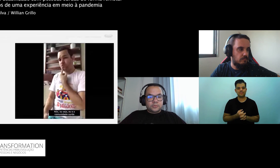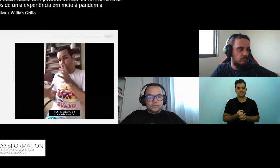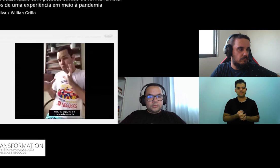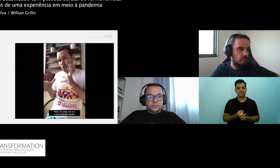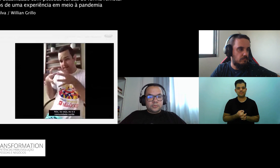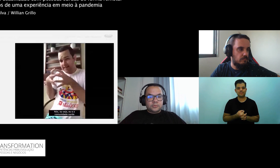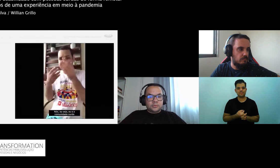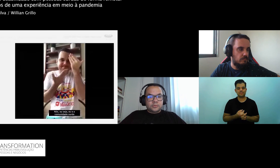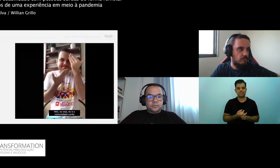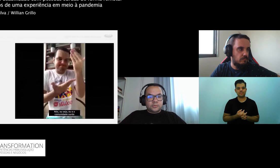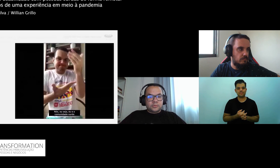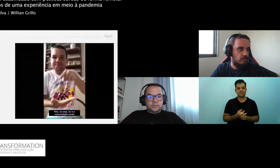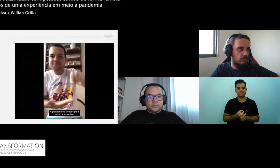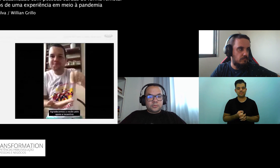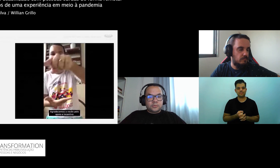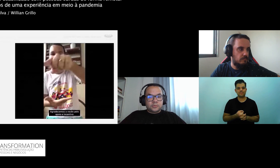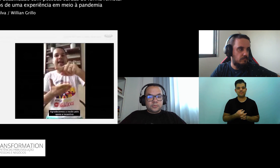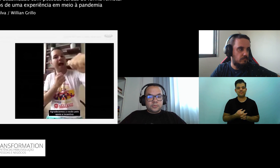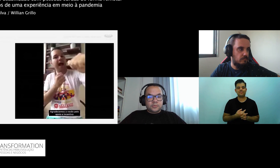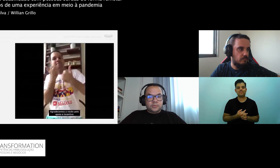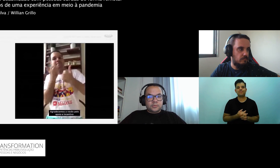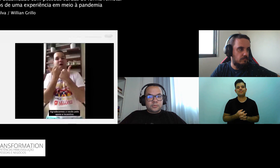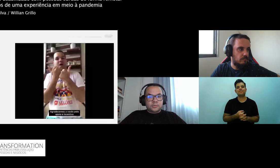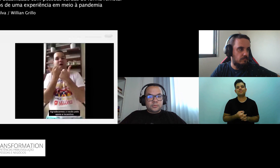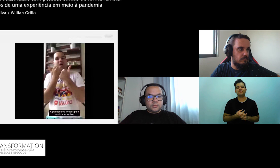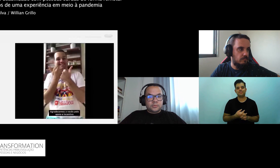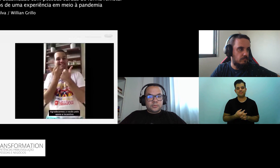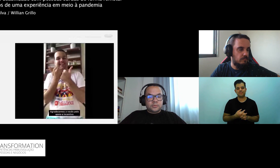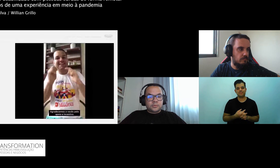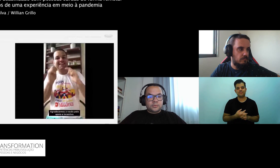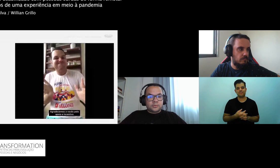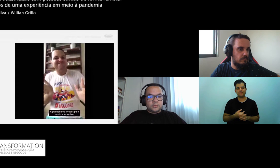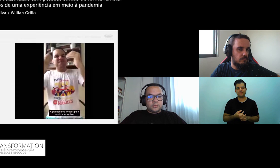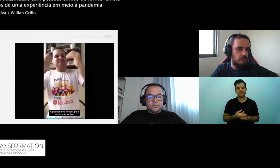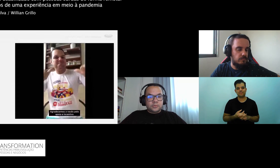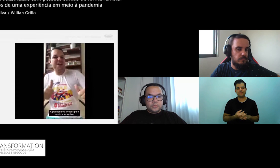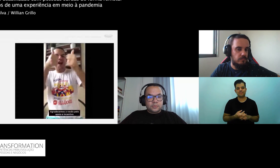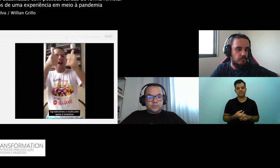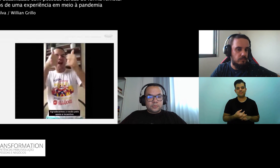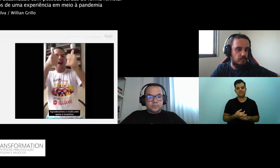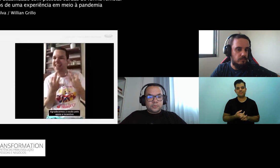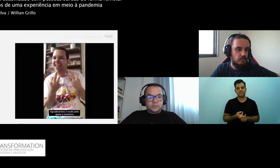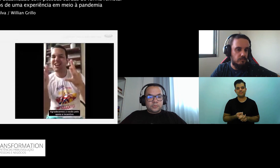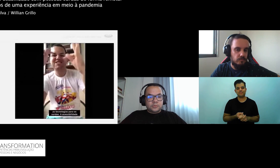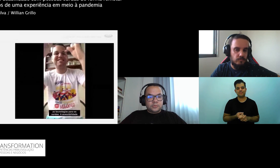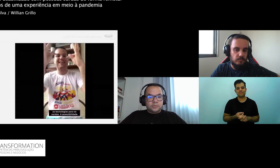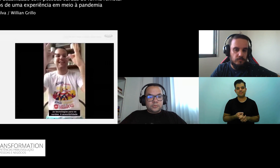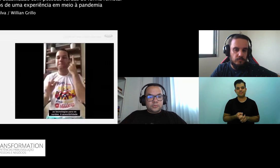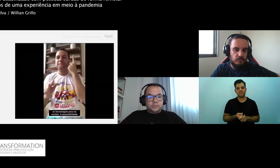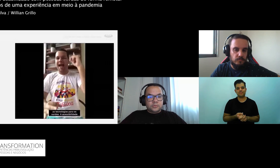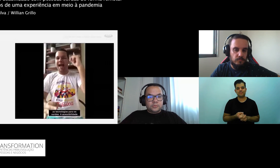seja, eu e a comunidade surda, agradecemos a vocês pelo apoio e incentivo em melhorar